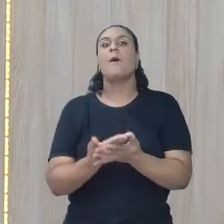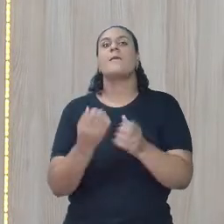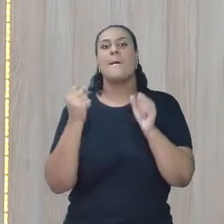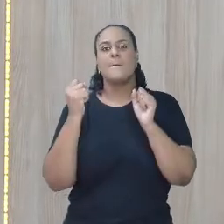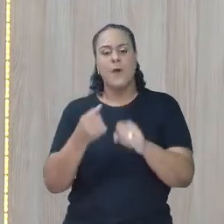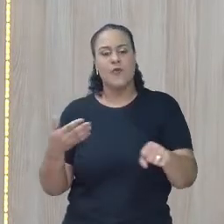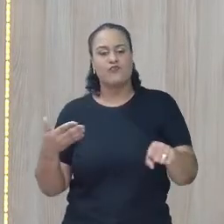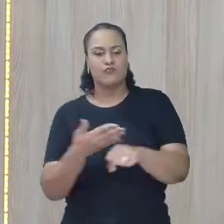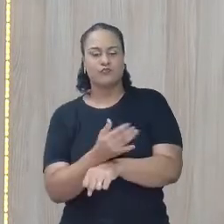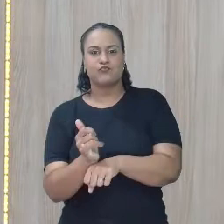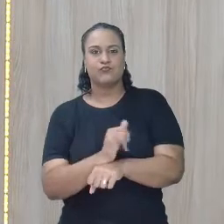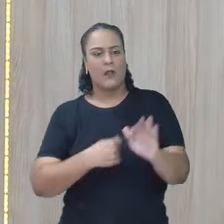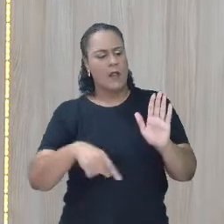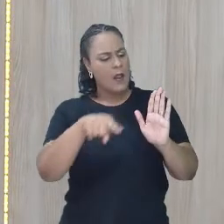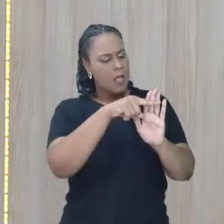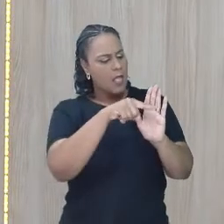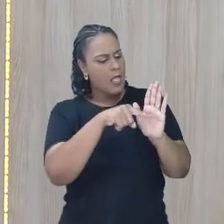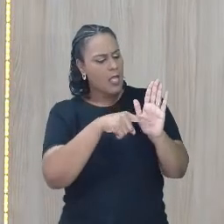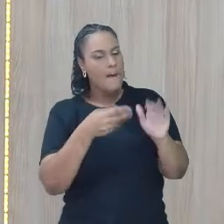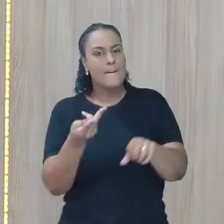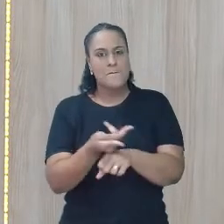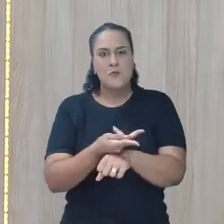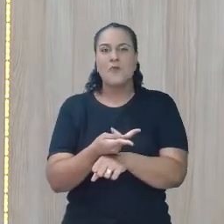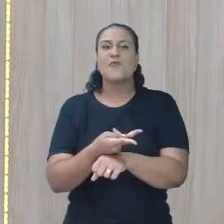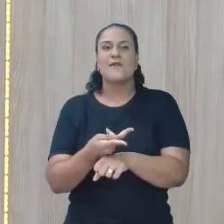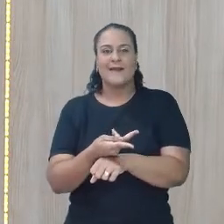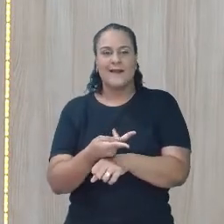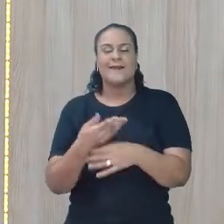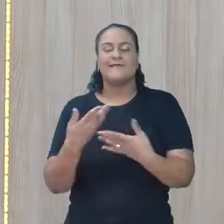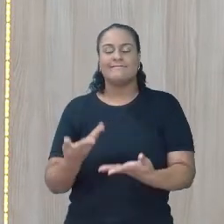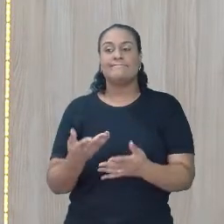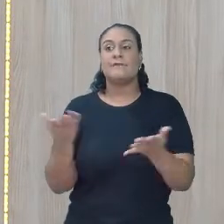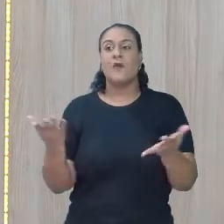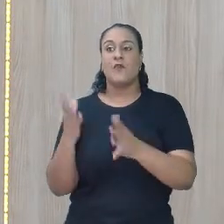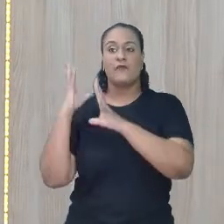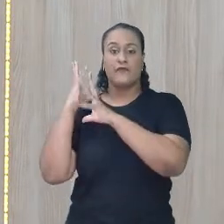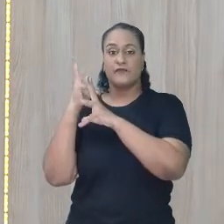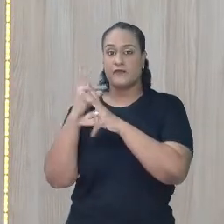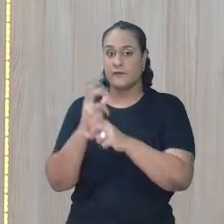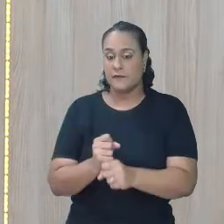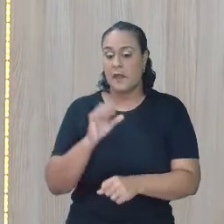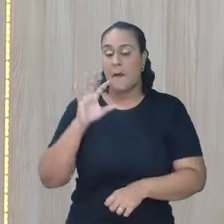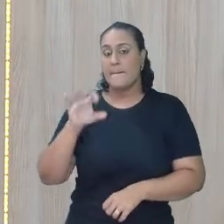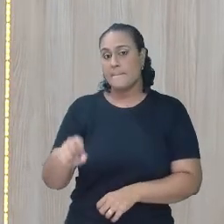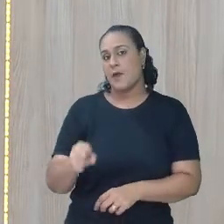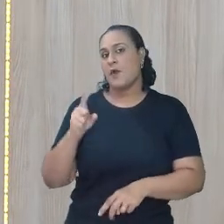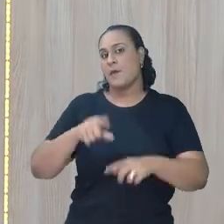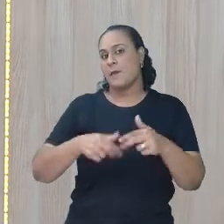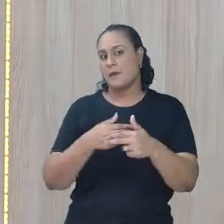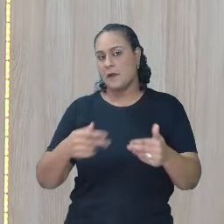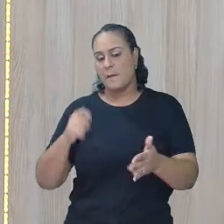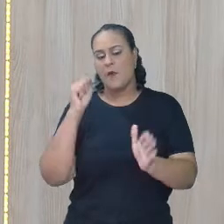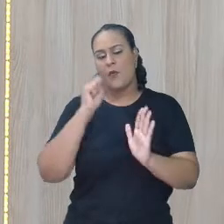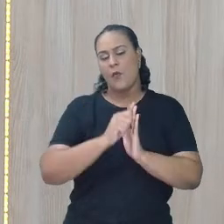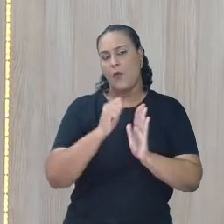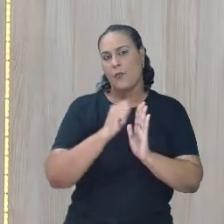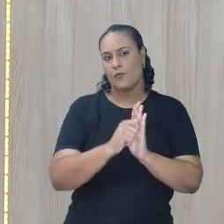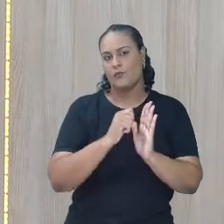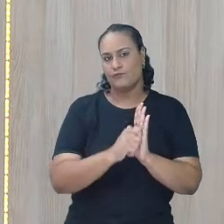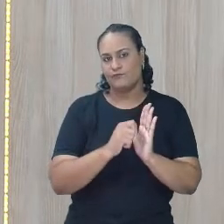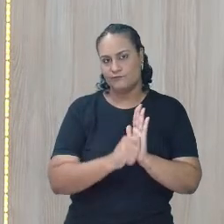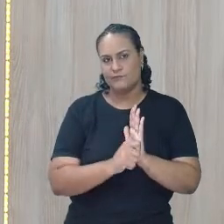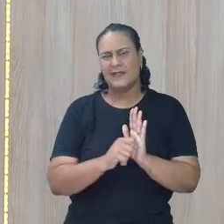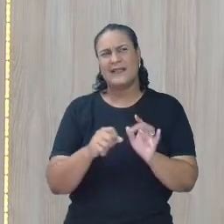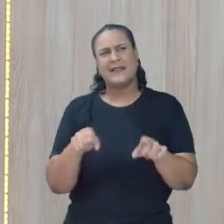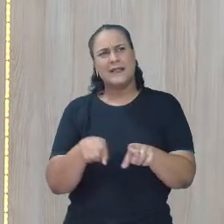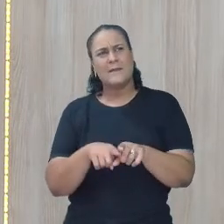seguinte, tá bom? Então vamos lá, né? Fazer uma revisãozinha, pega aí já seus materiais para que você faça as anotações e também que anote suas